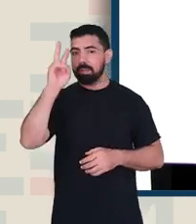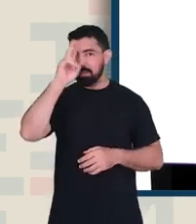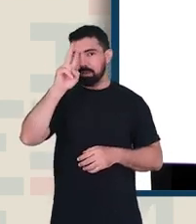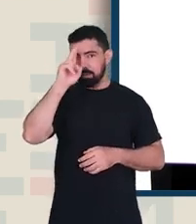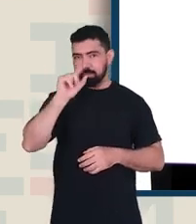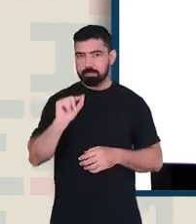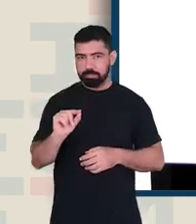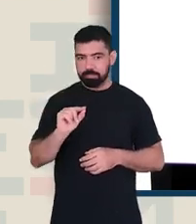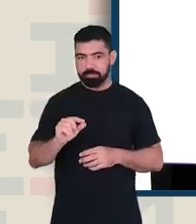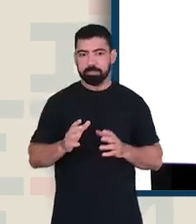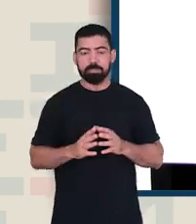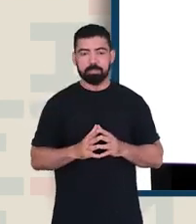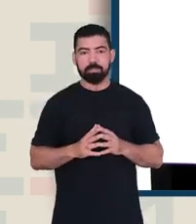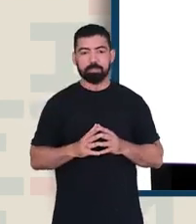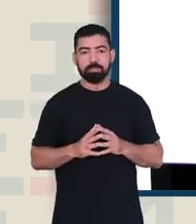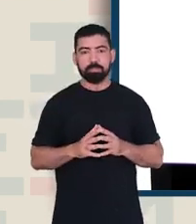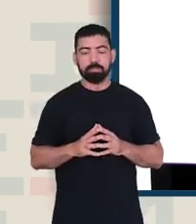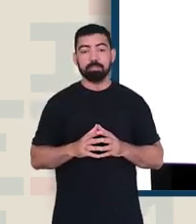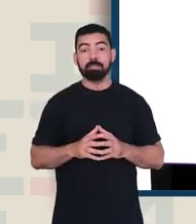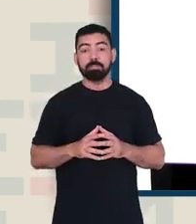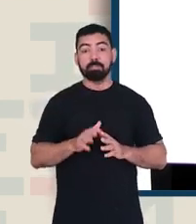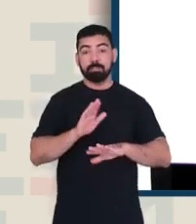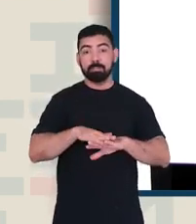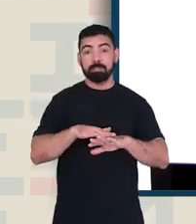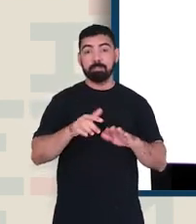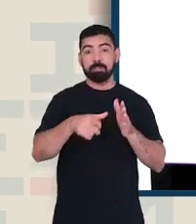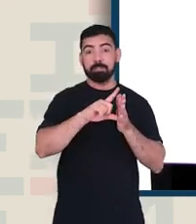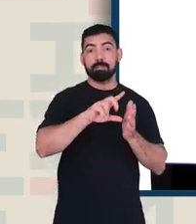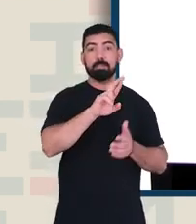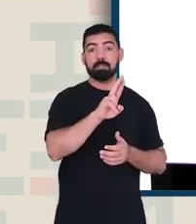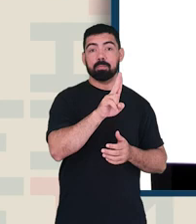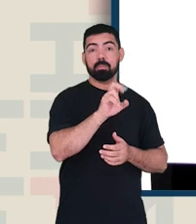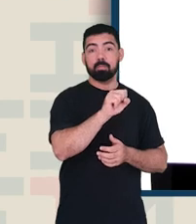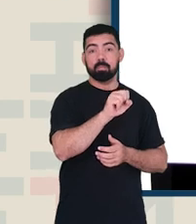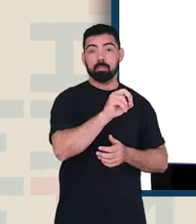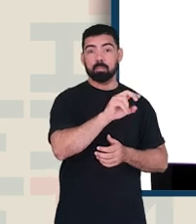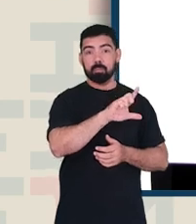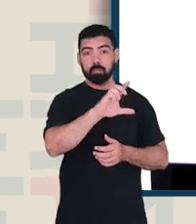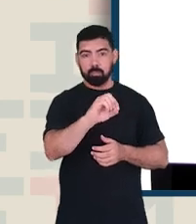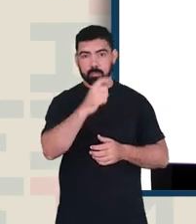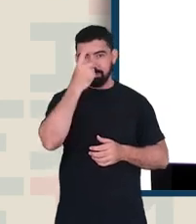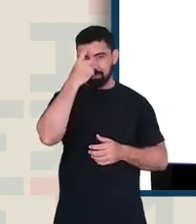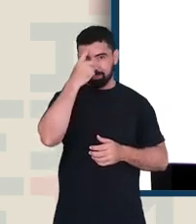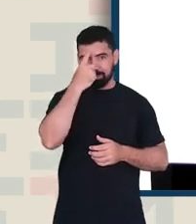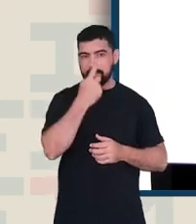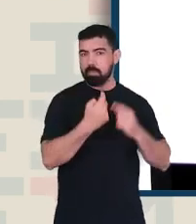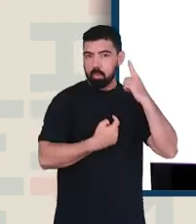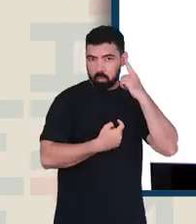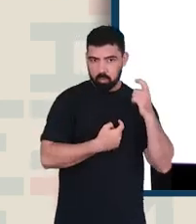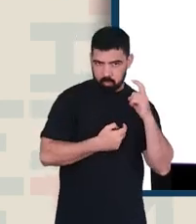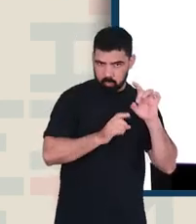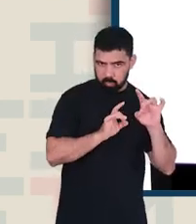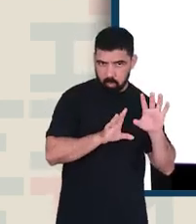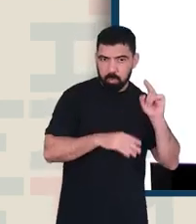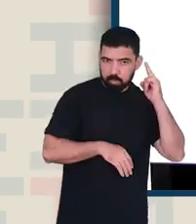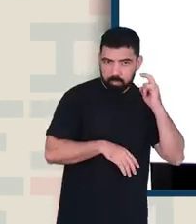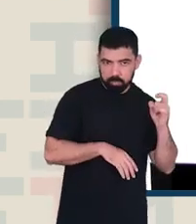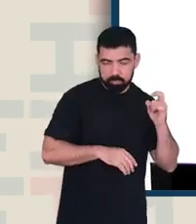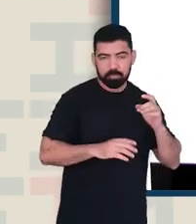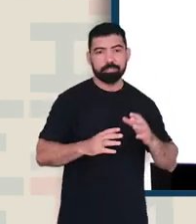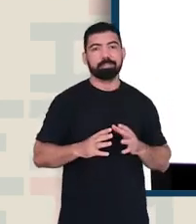Lembremos que já Russolo pensava na ideia de som em si, certo?